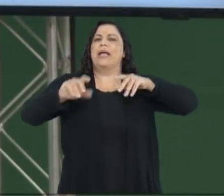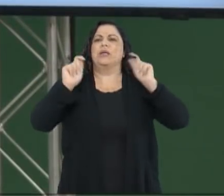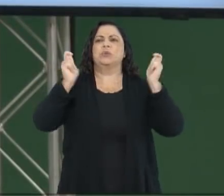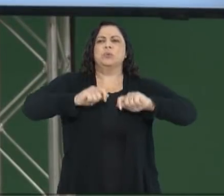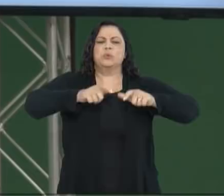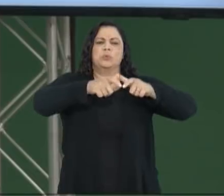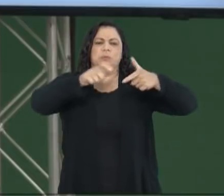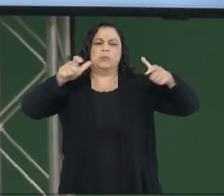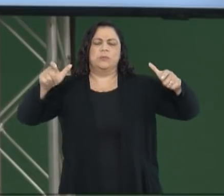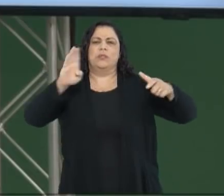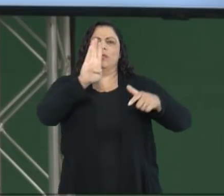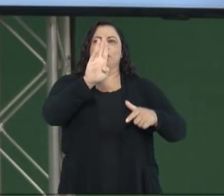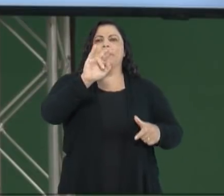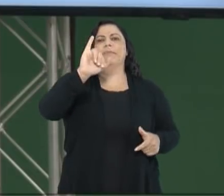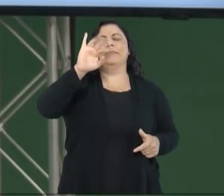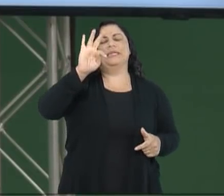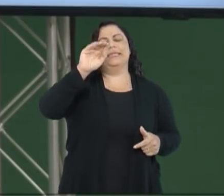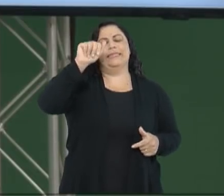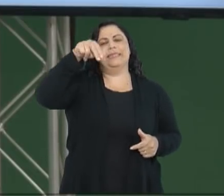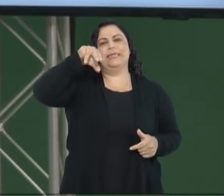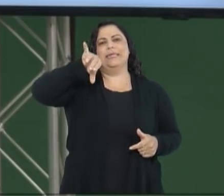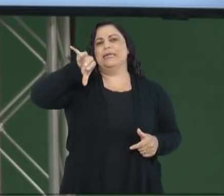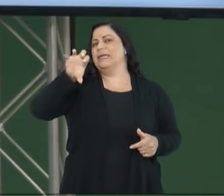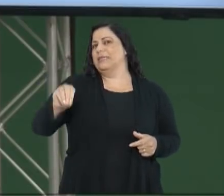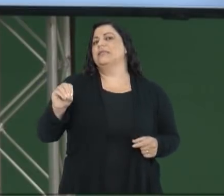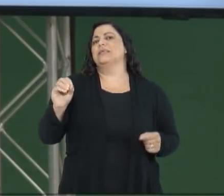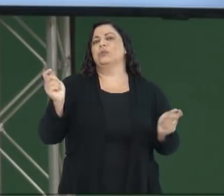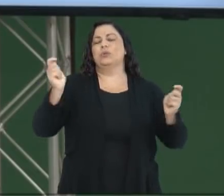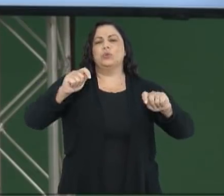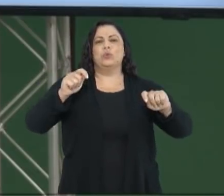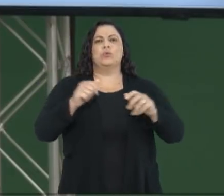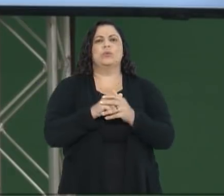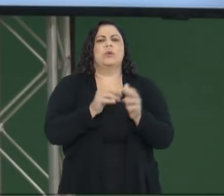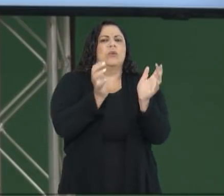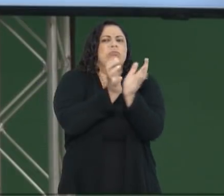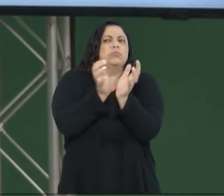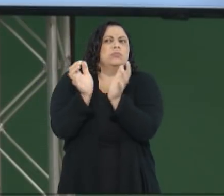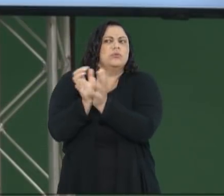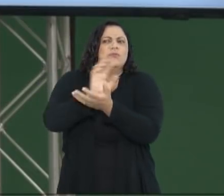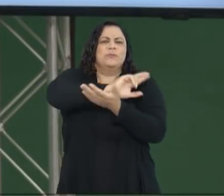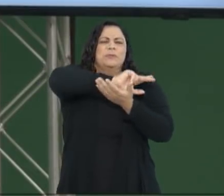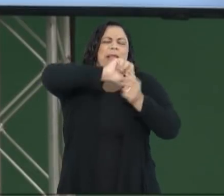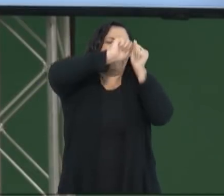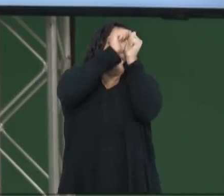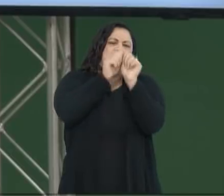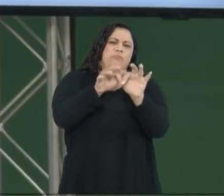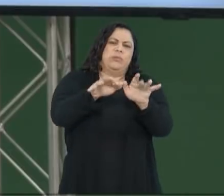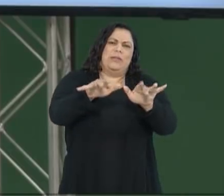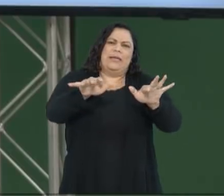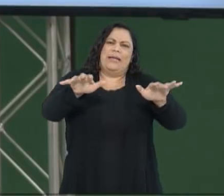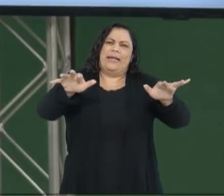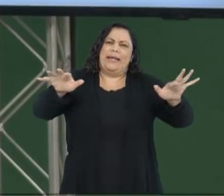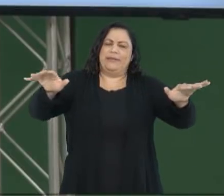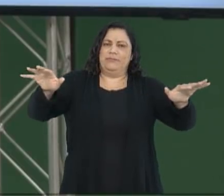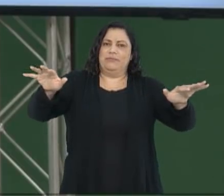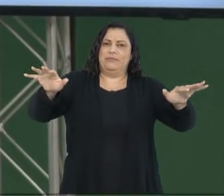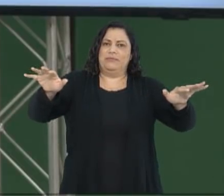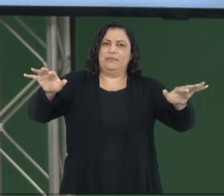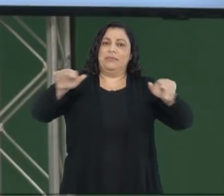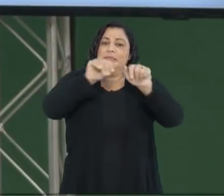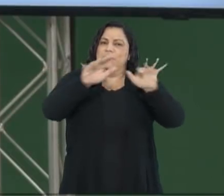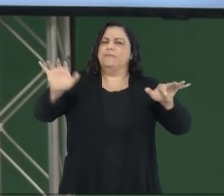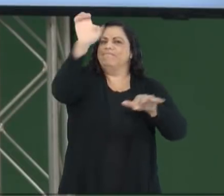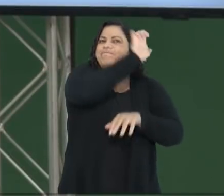eu falo do povo da etnia germânica, eu tenho espalhado por todas estas áreas aqui